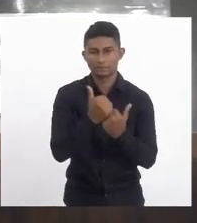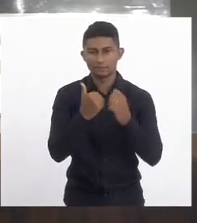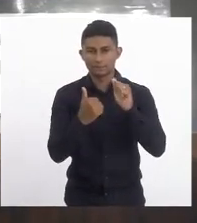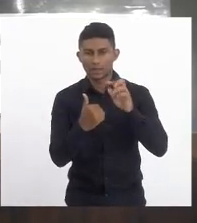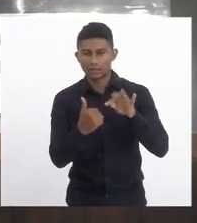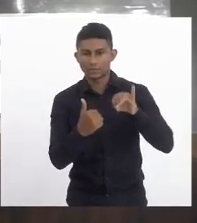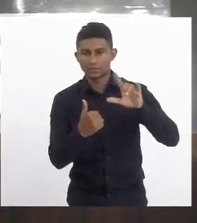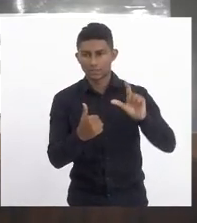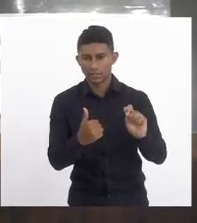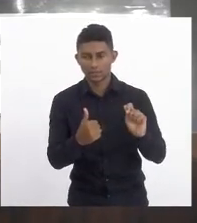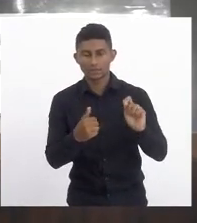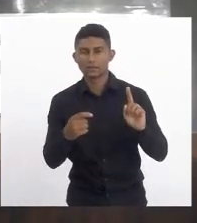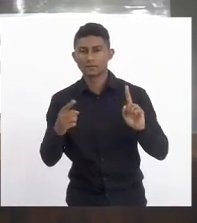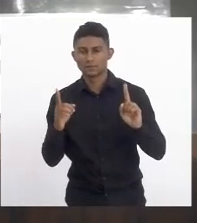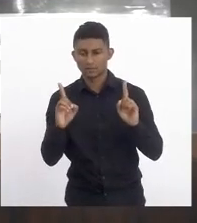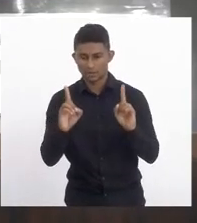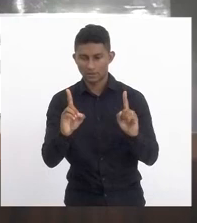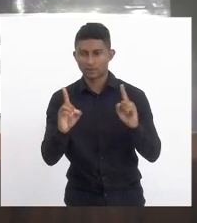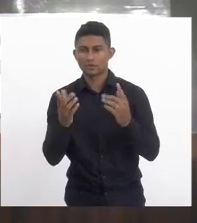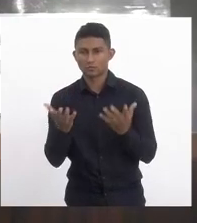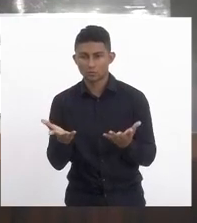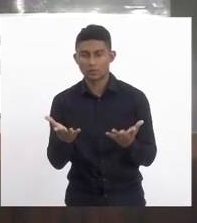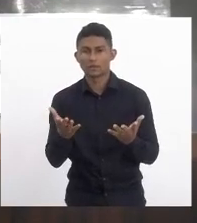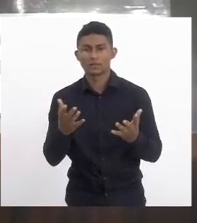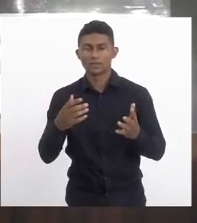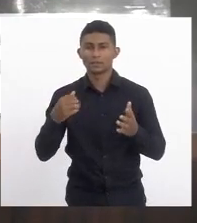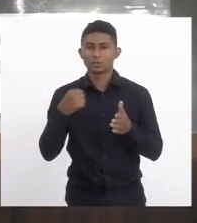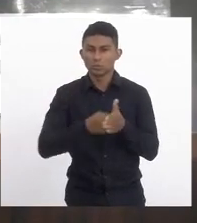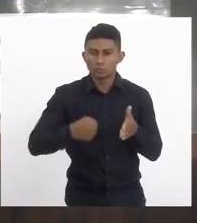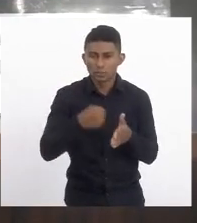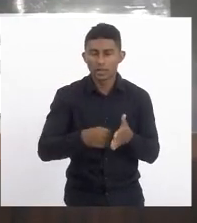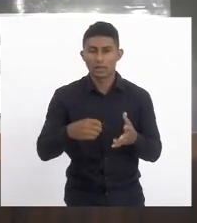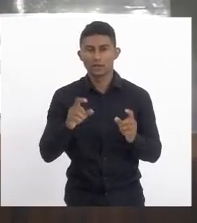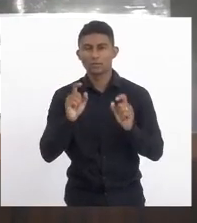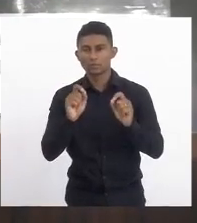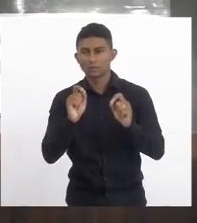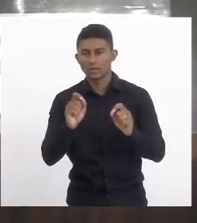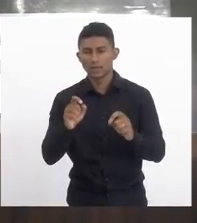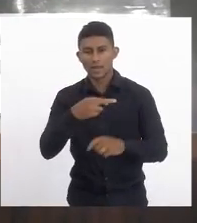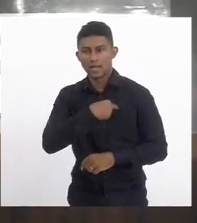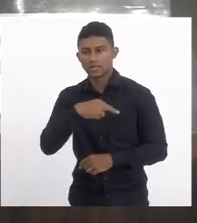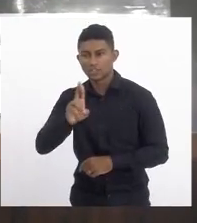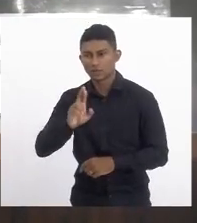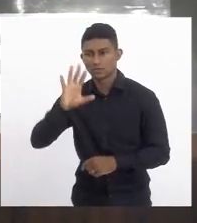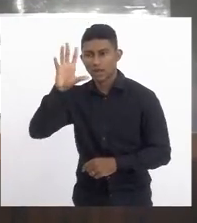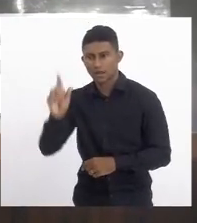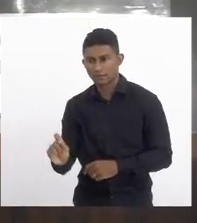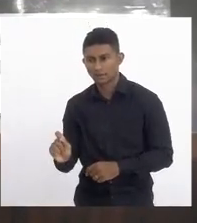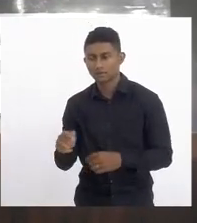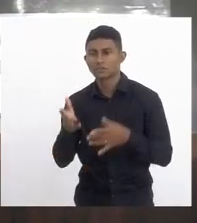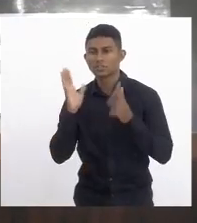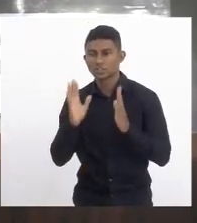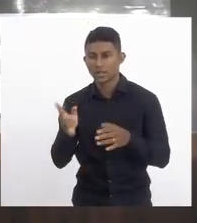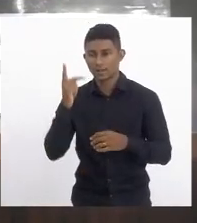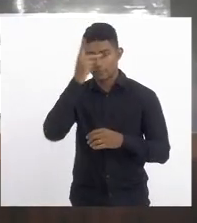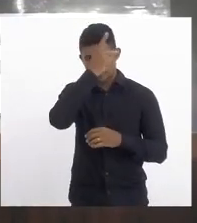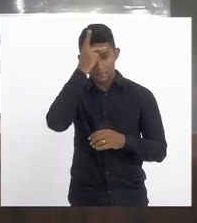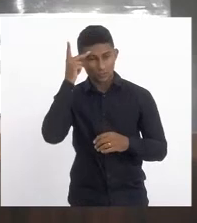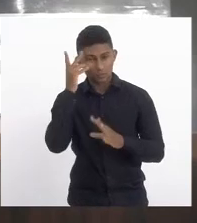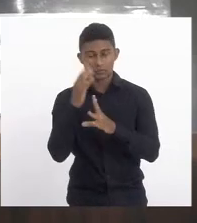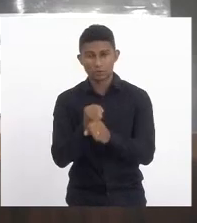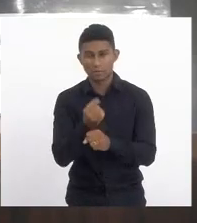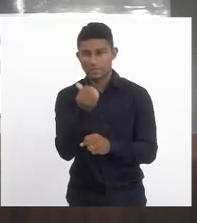reconhecida história de luta em defesa das religiões de matriz africana. Já foram ouvidos mais de 60 pessoas.